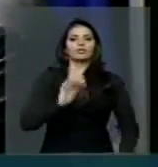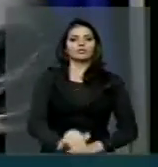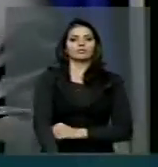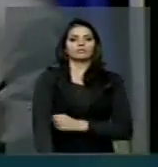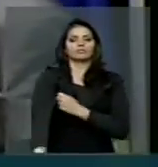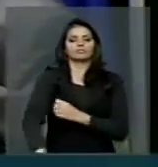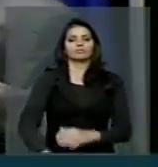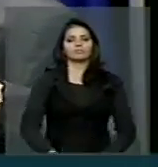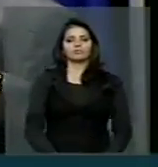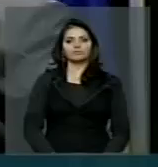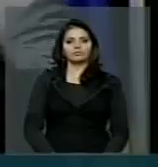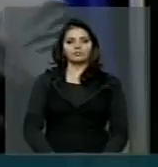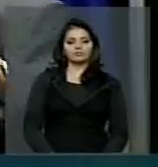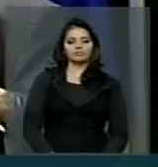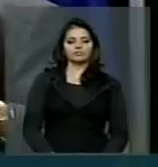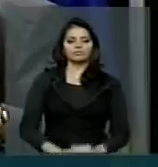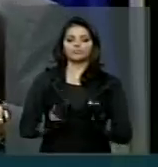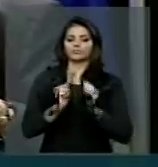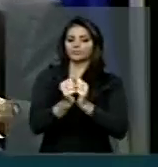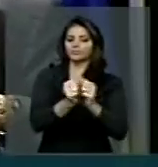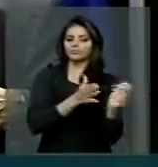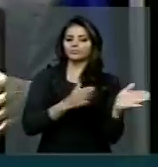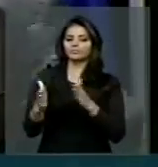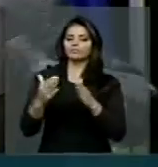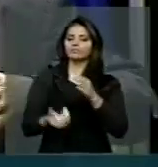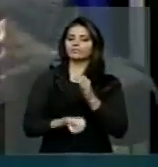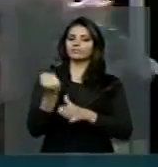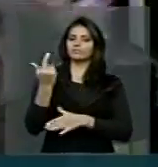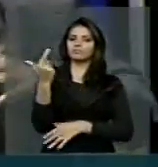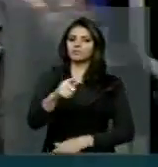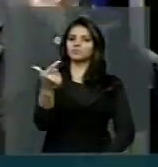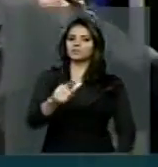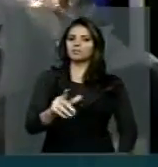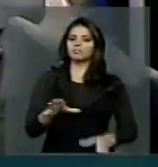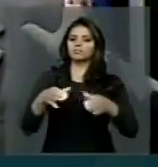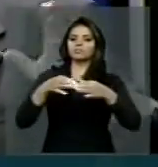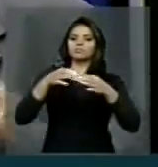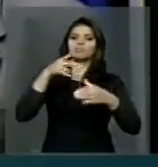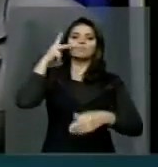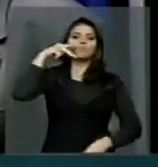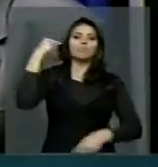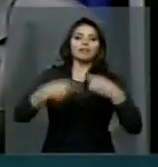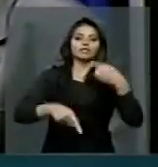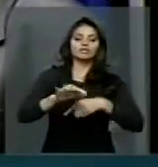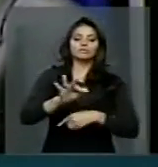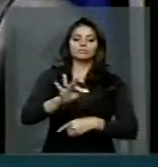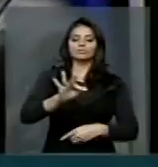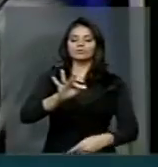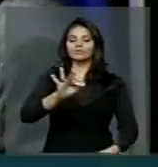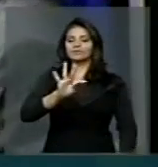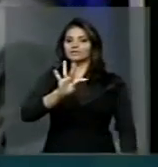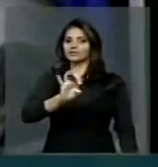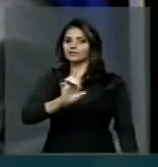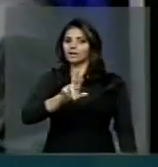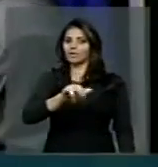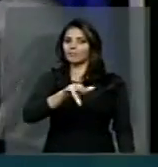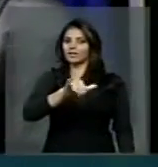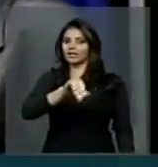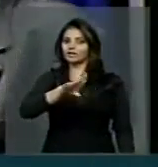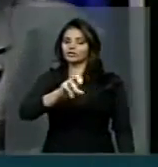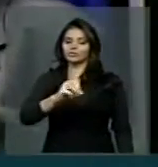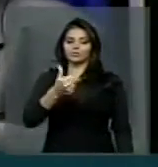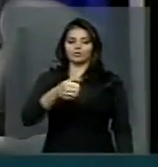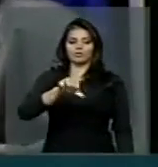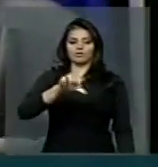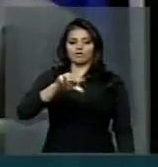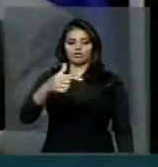também, acompanhando esse processo, não termos partidos terminativos. Mudamos desde